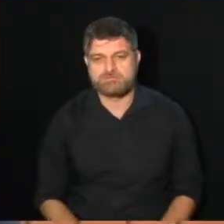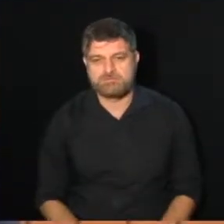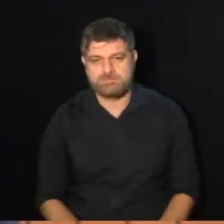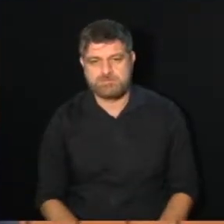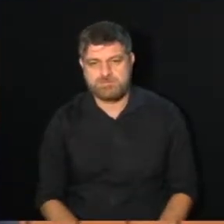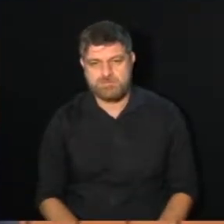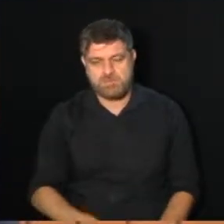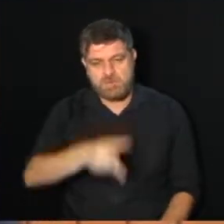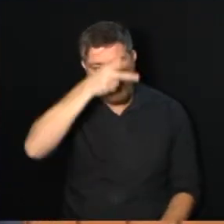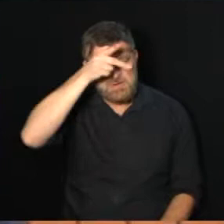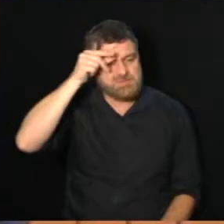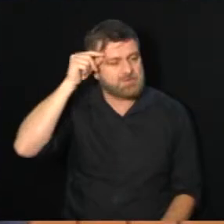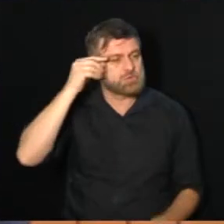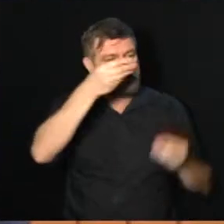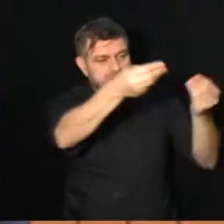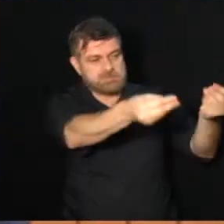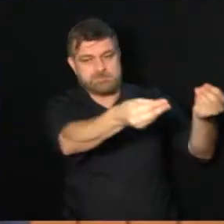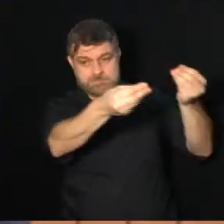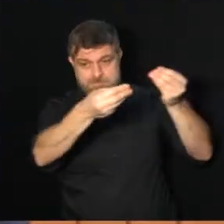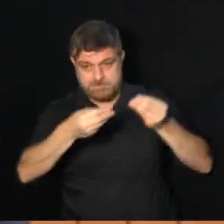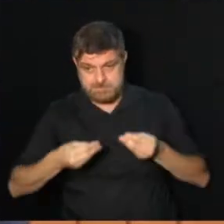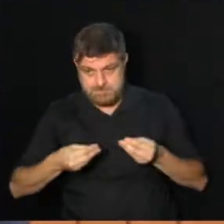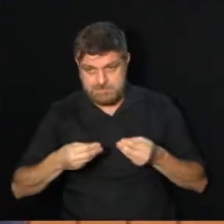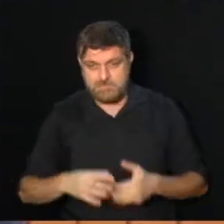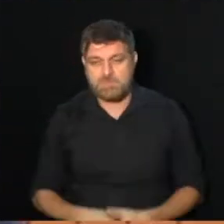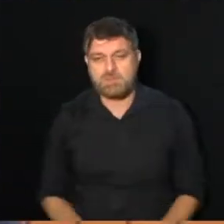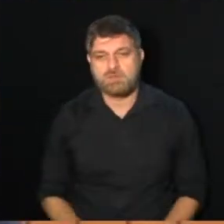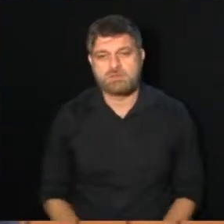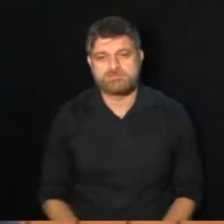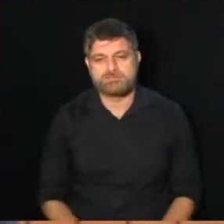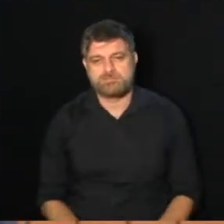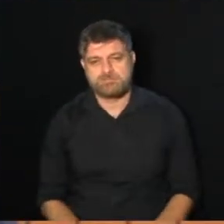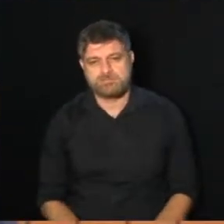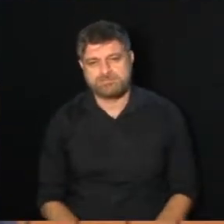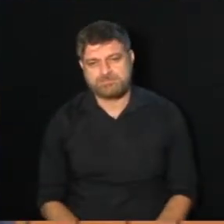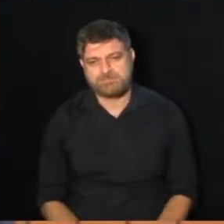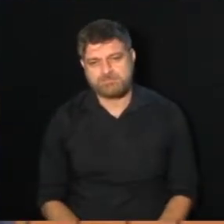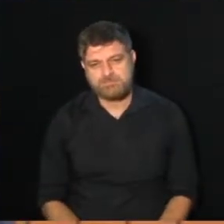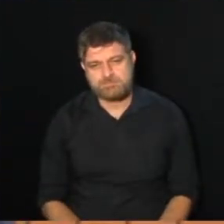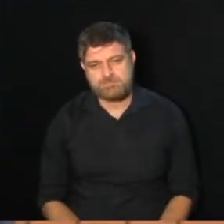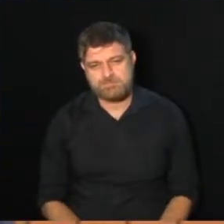encaminhado pelo prefeito Jonas Donizete.